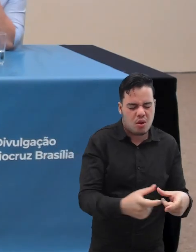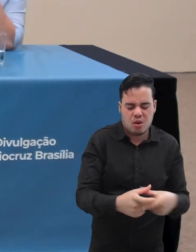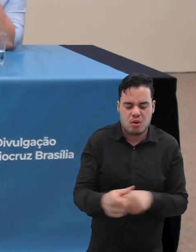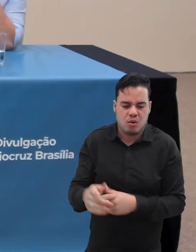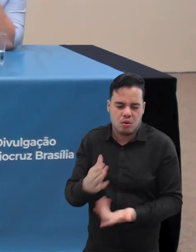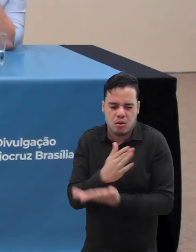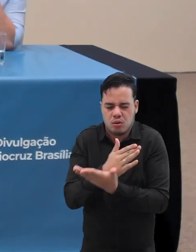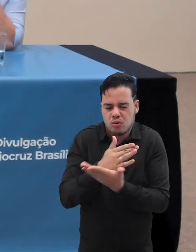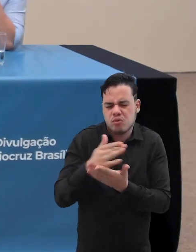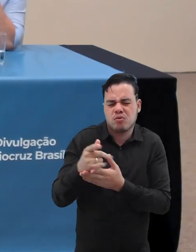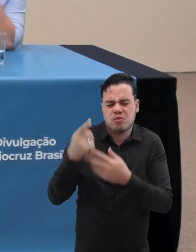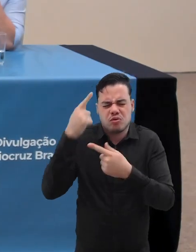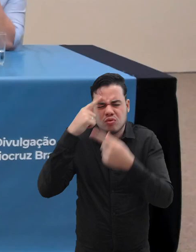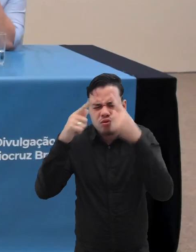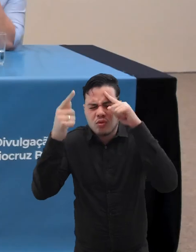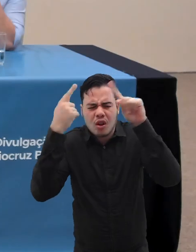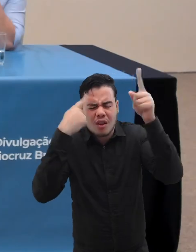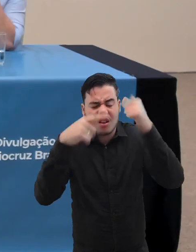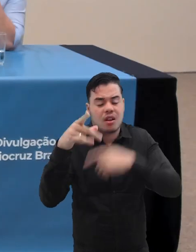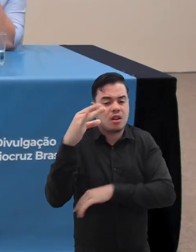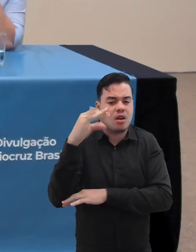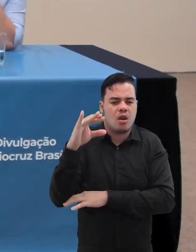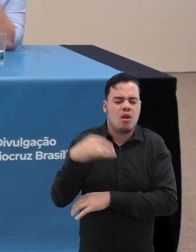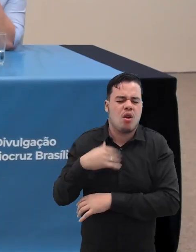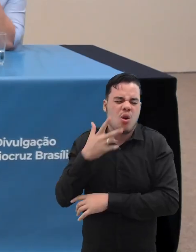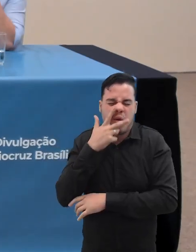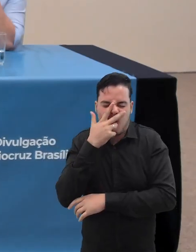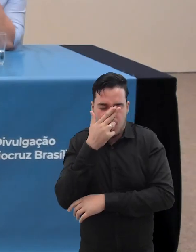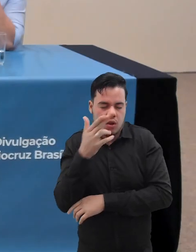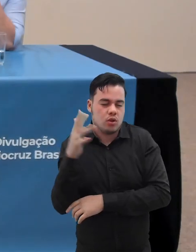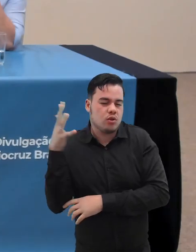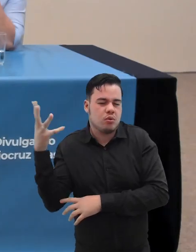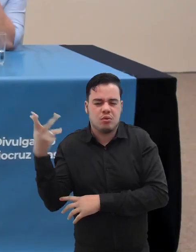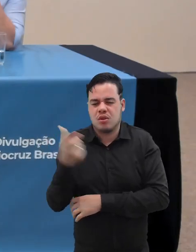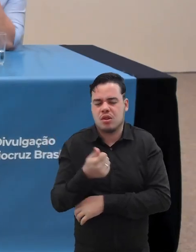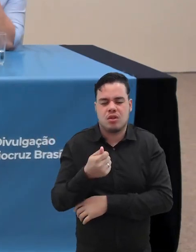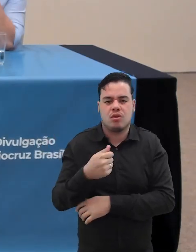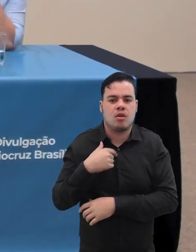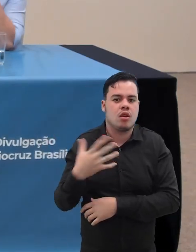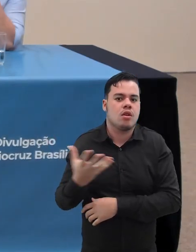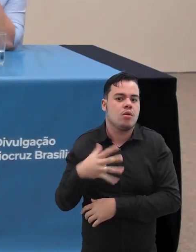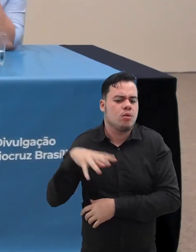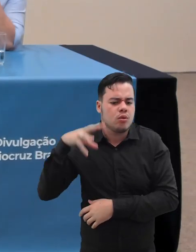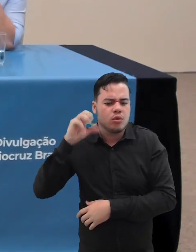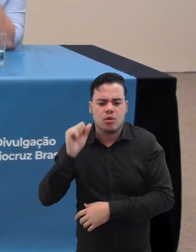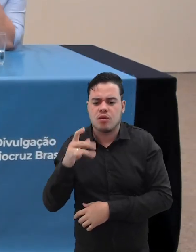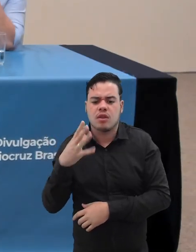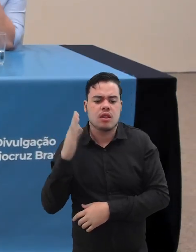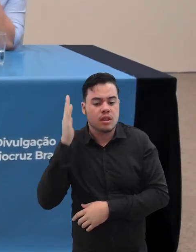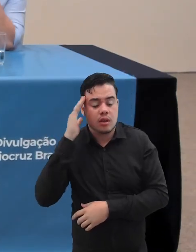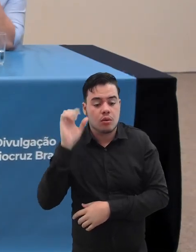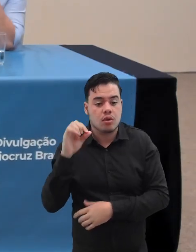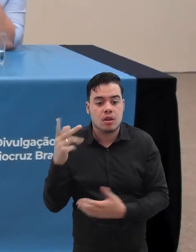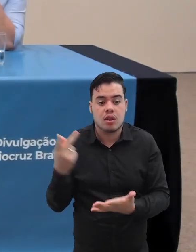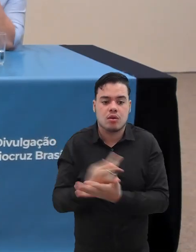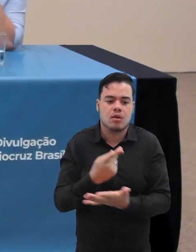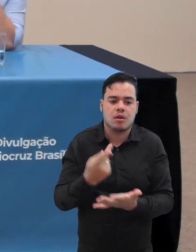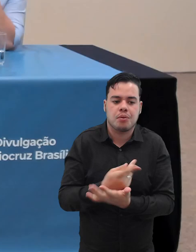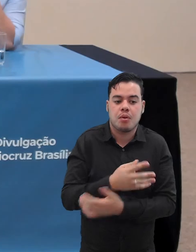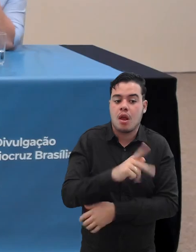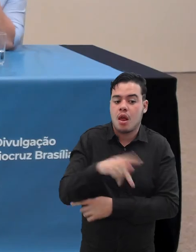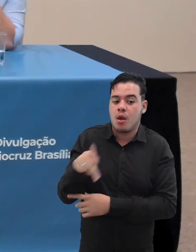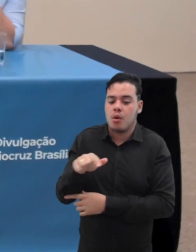favelas. Acho sensacional e espero ouvir muito falar sobre isso. E, para a professora Graça,